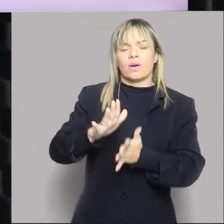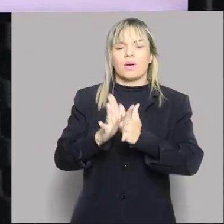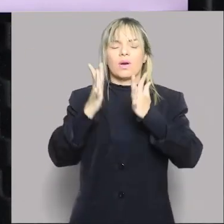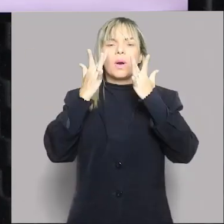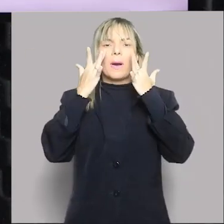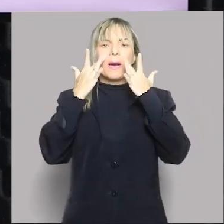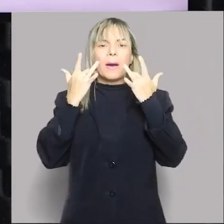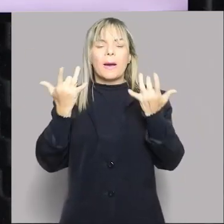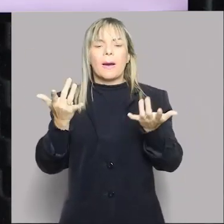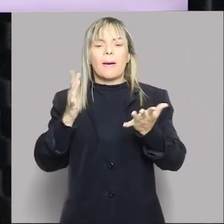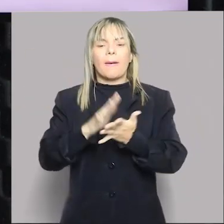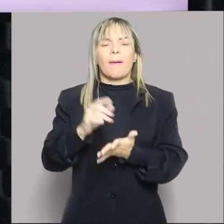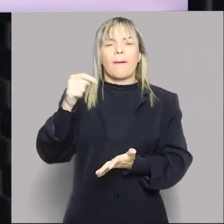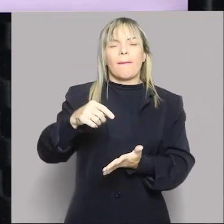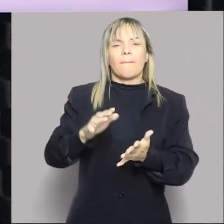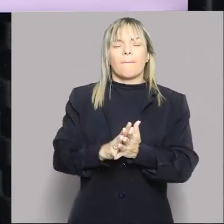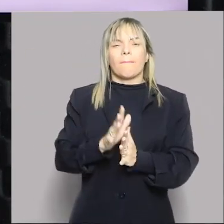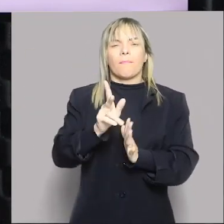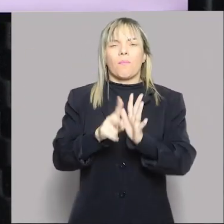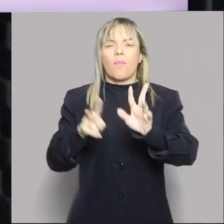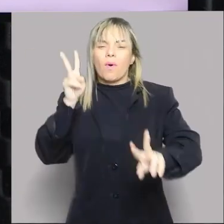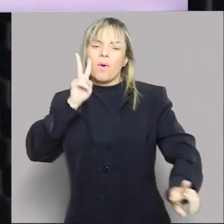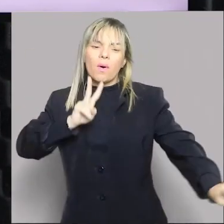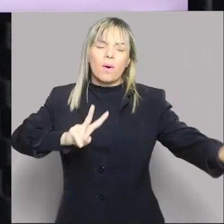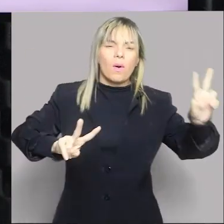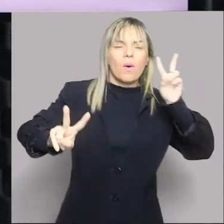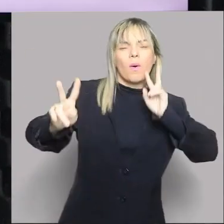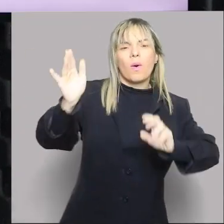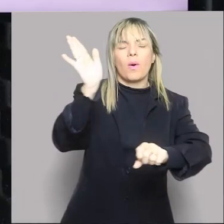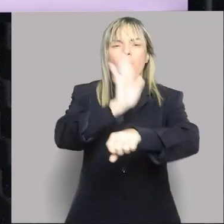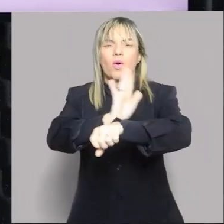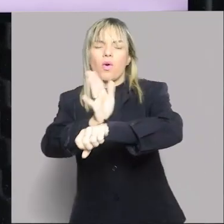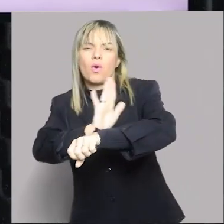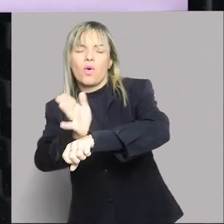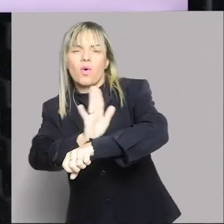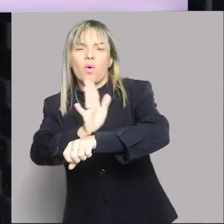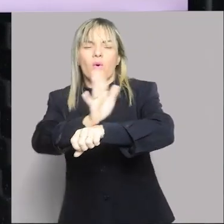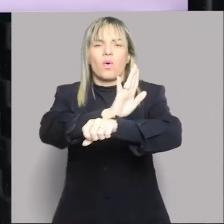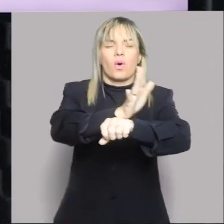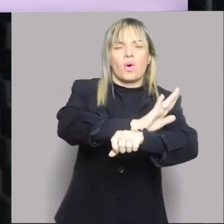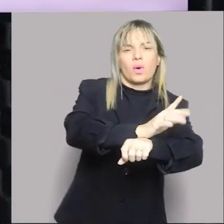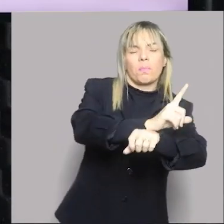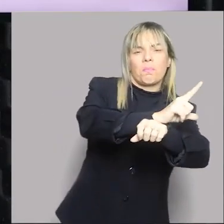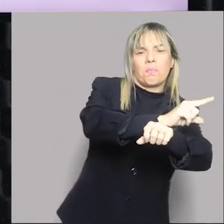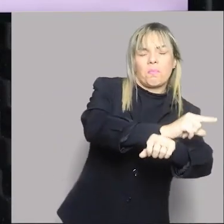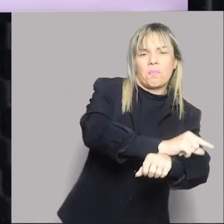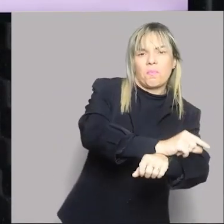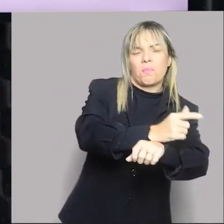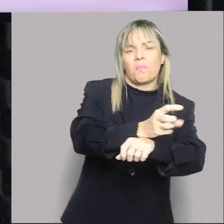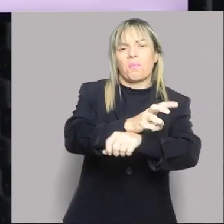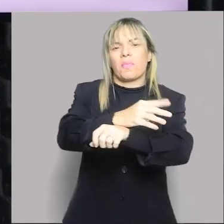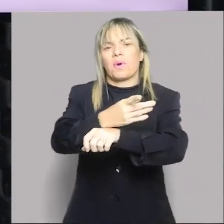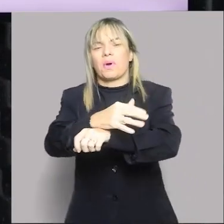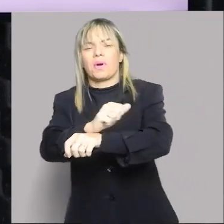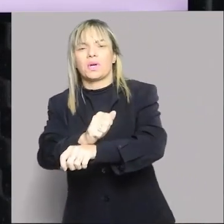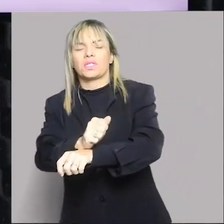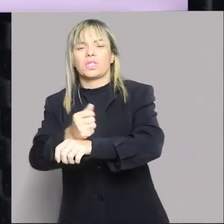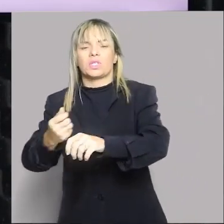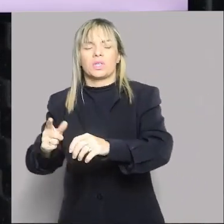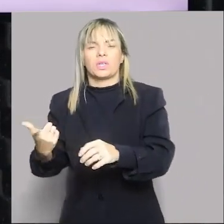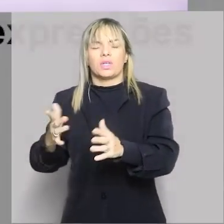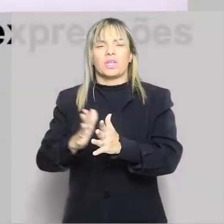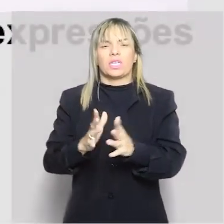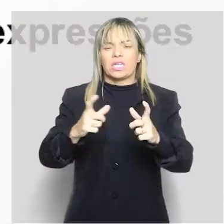arte. O que seria o cinema? A produção audiovisual, com filmes de curta, de média, de longas